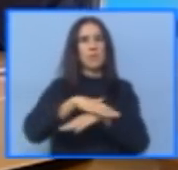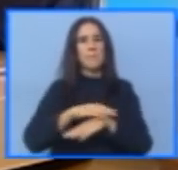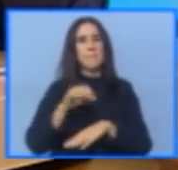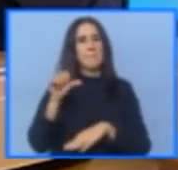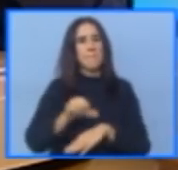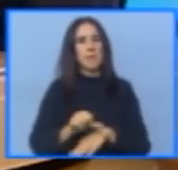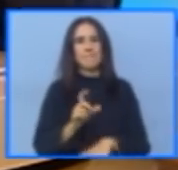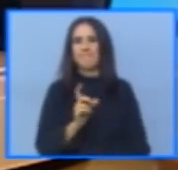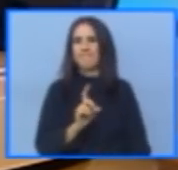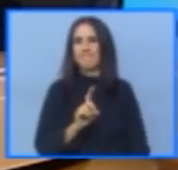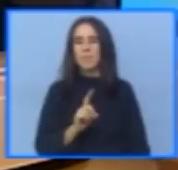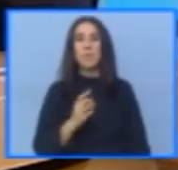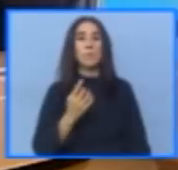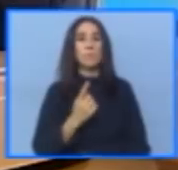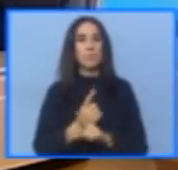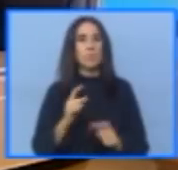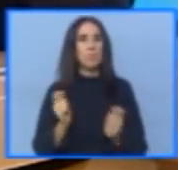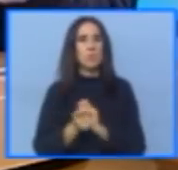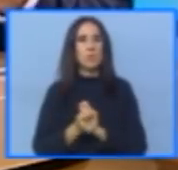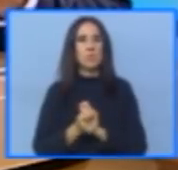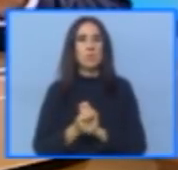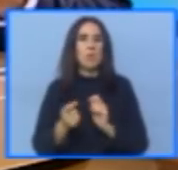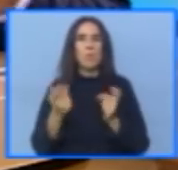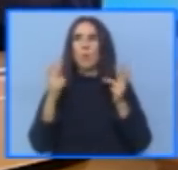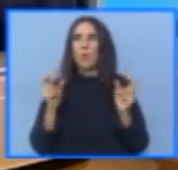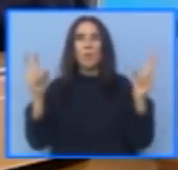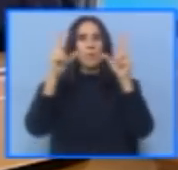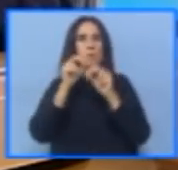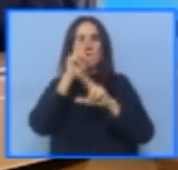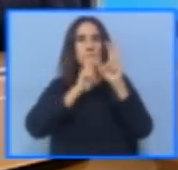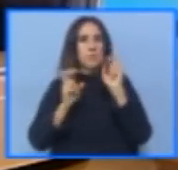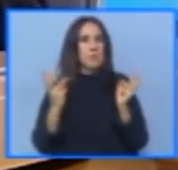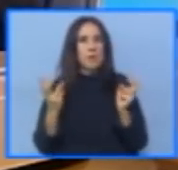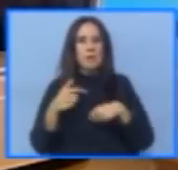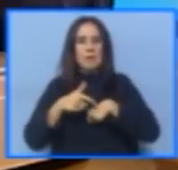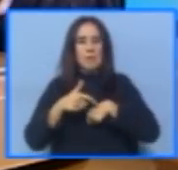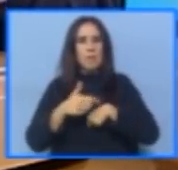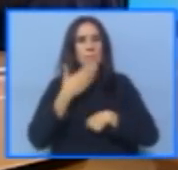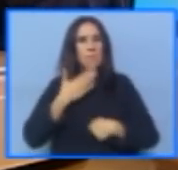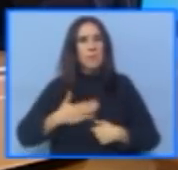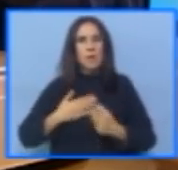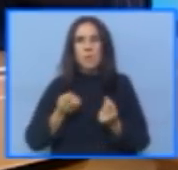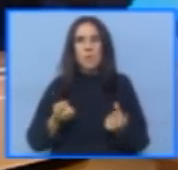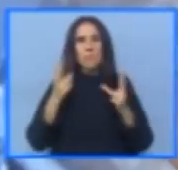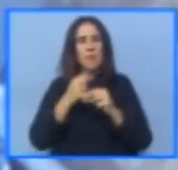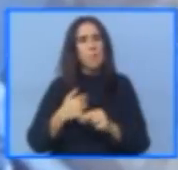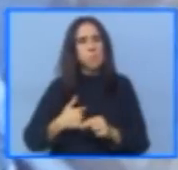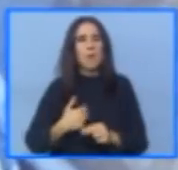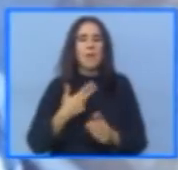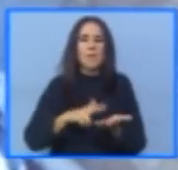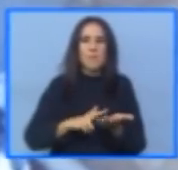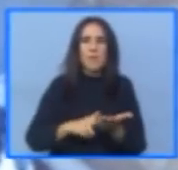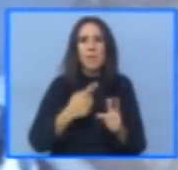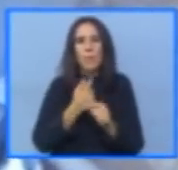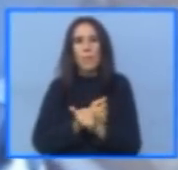más. Porque o facto de haver uma mudança, há um ar novo que se respira. Nós vemos que este tempo provoca uma novidade. É verdade que há a compra e